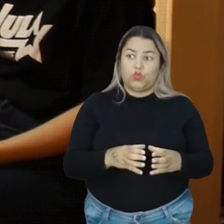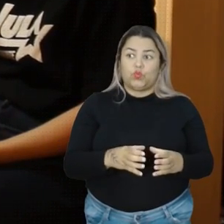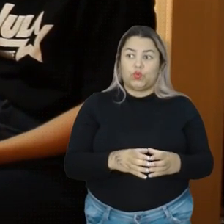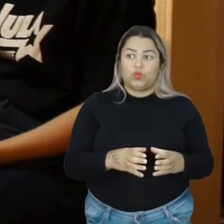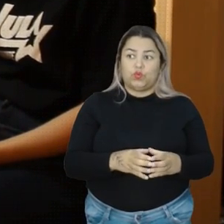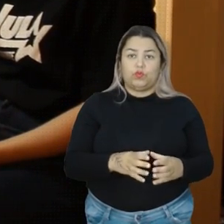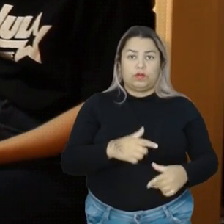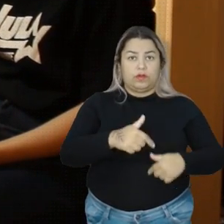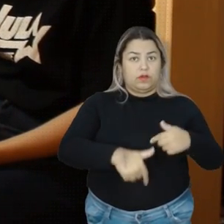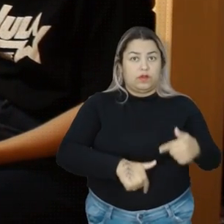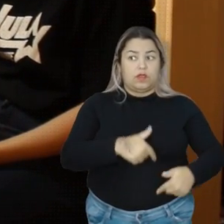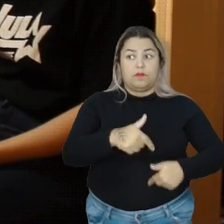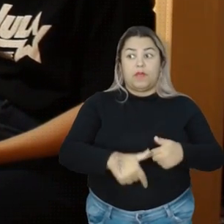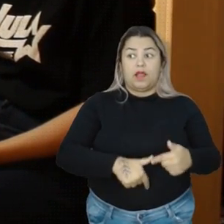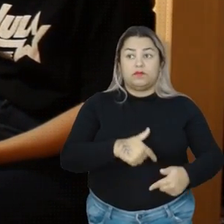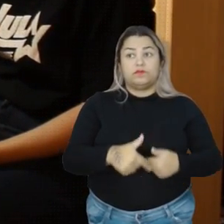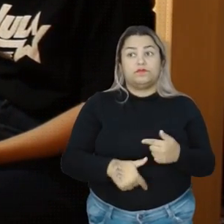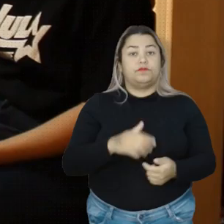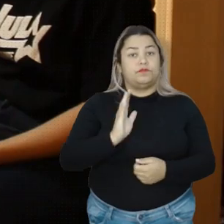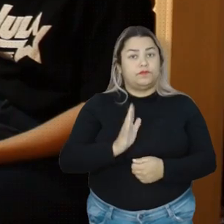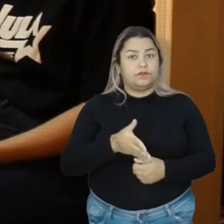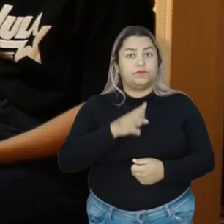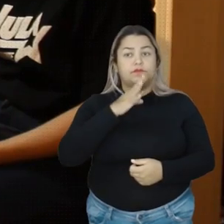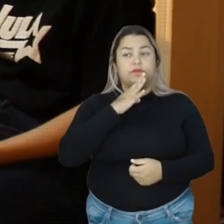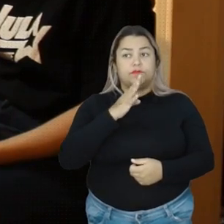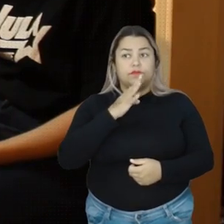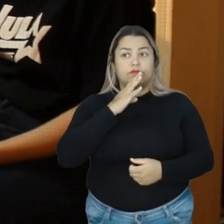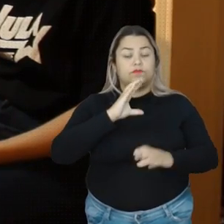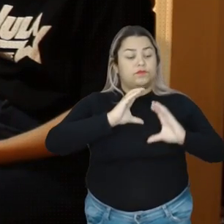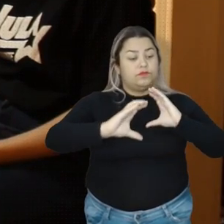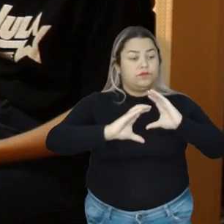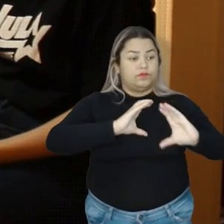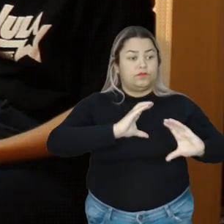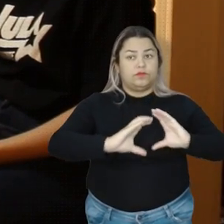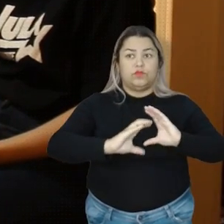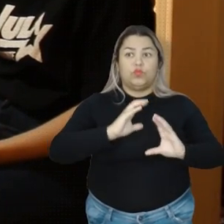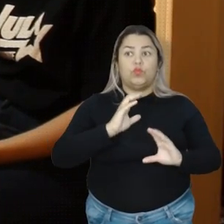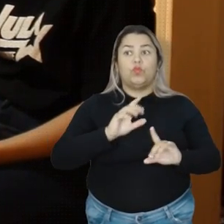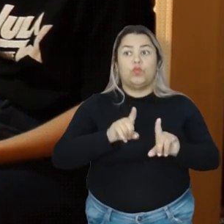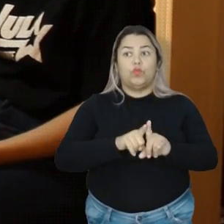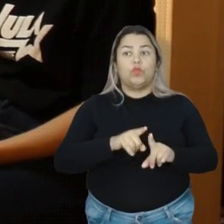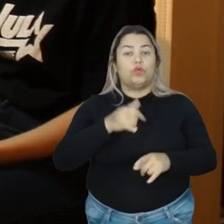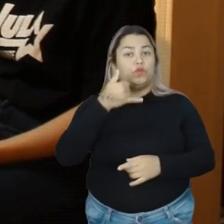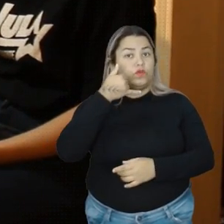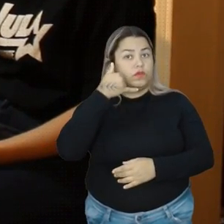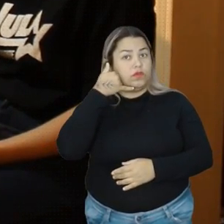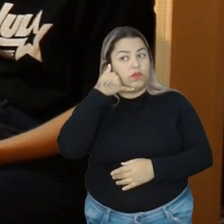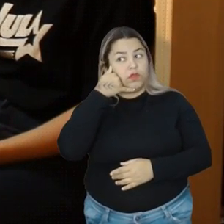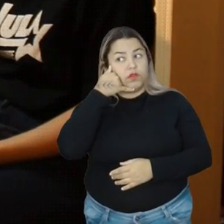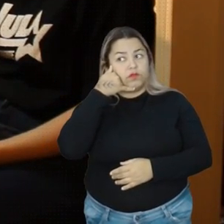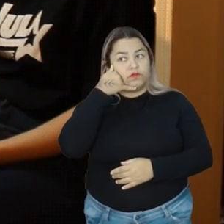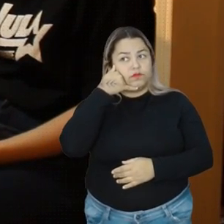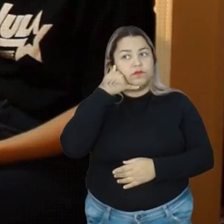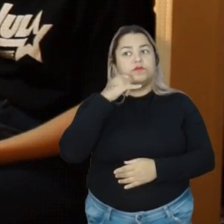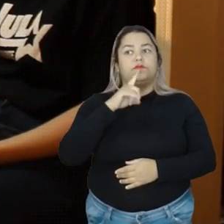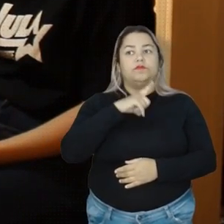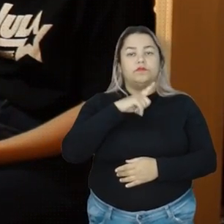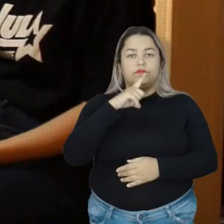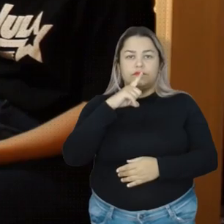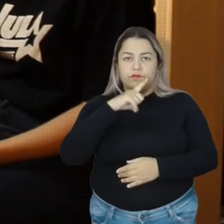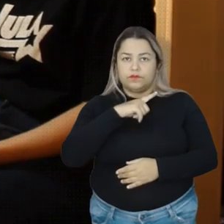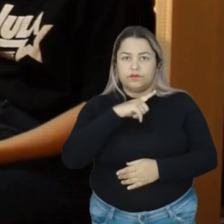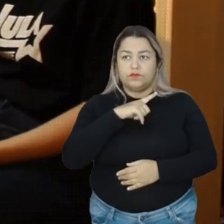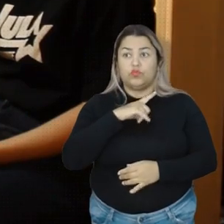trabalhadores. Eu já conhecia o Lula, me comunicava com ele por telefone. Né? Aí tinha aquela